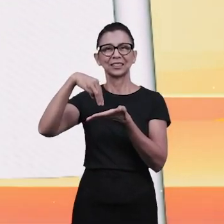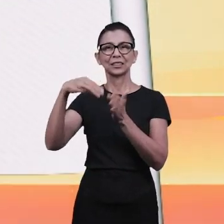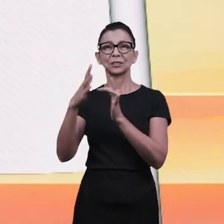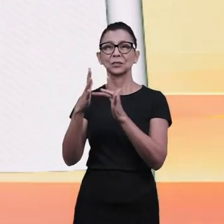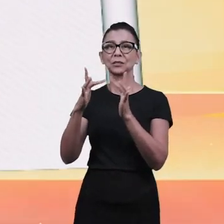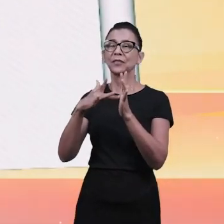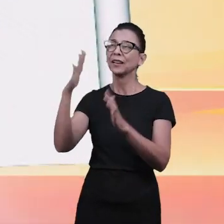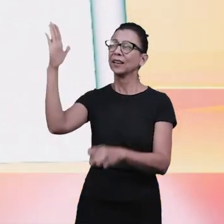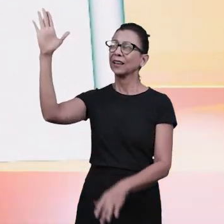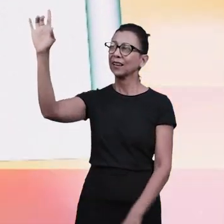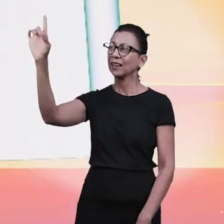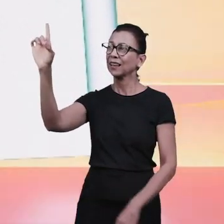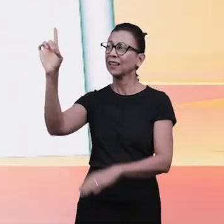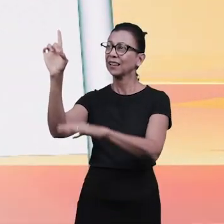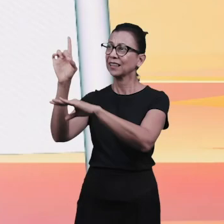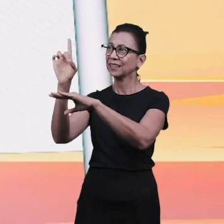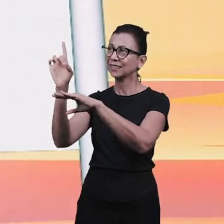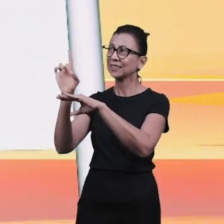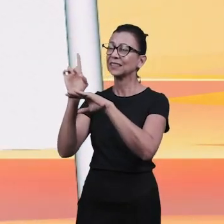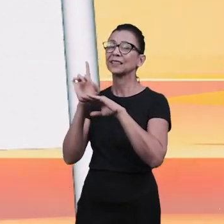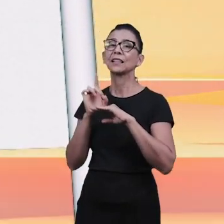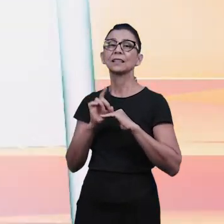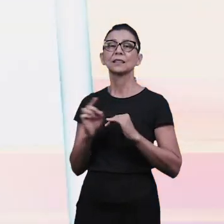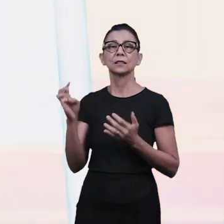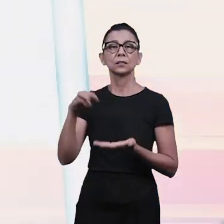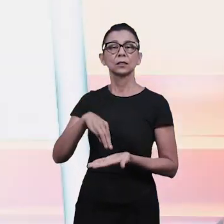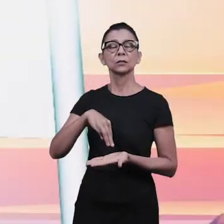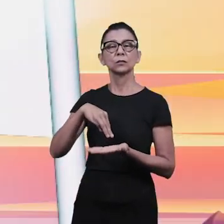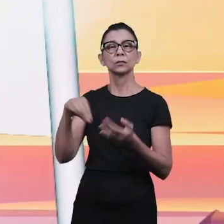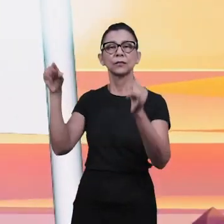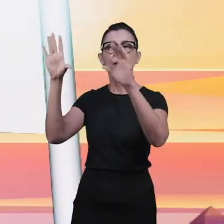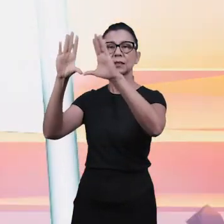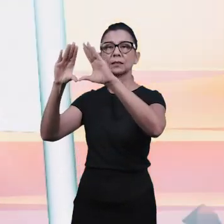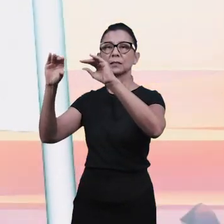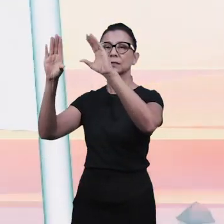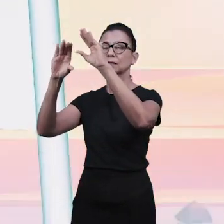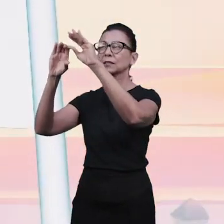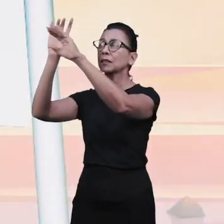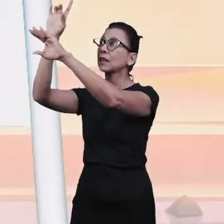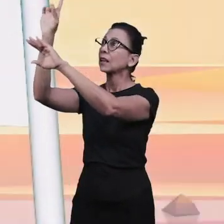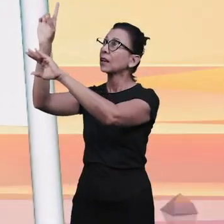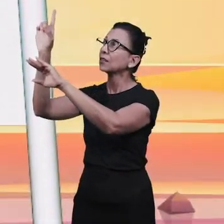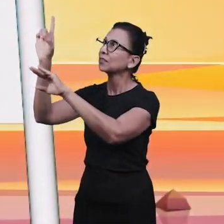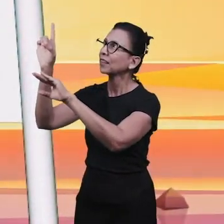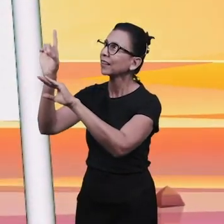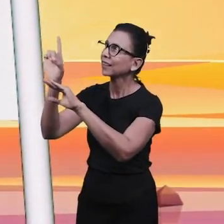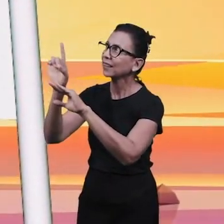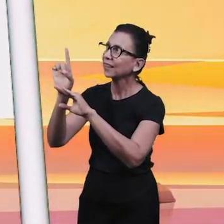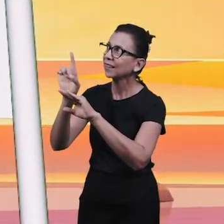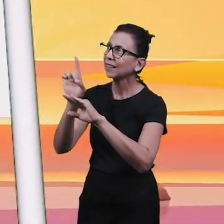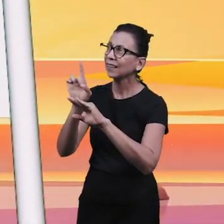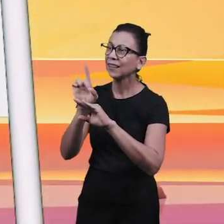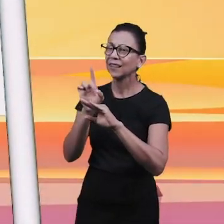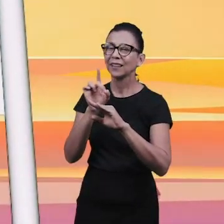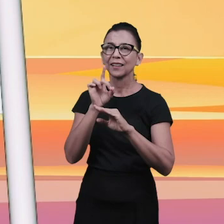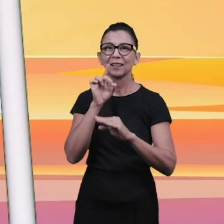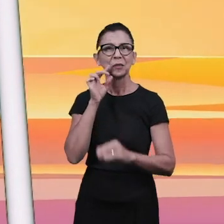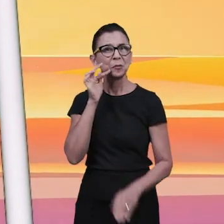Maranata, Jesus vem. Maranata, Jesus vem.